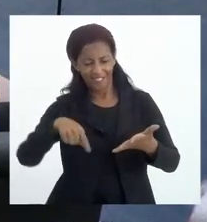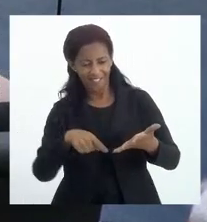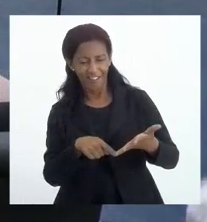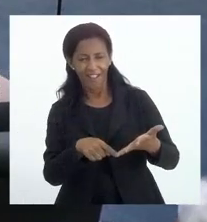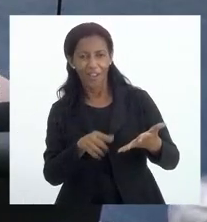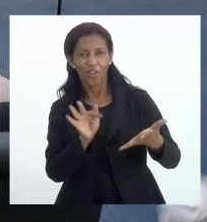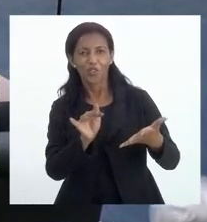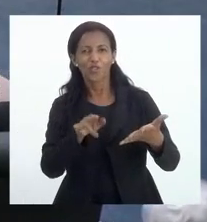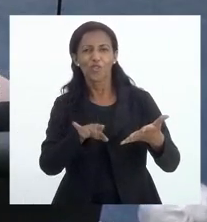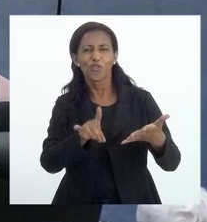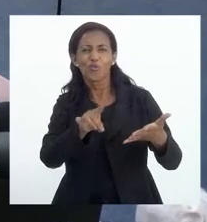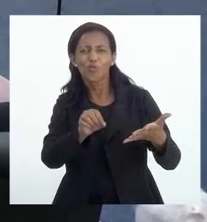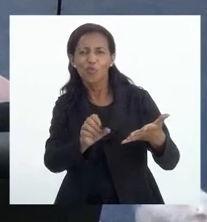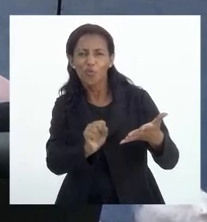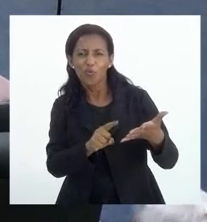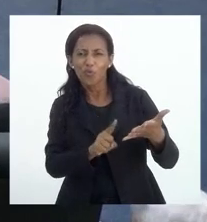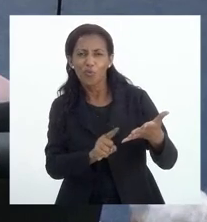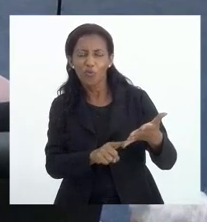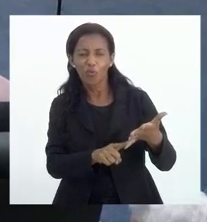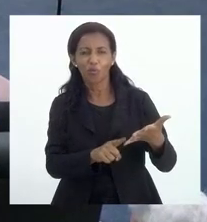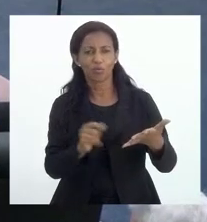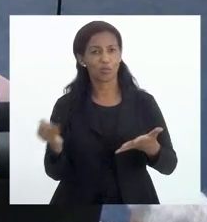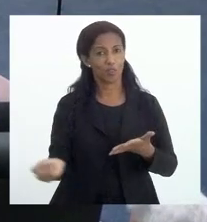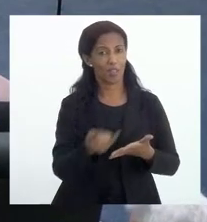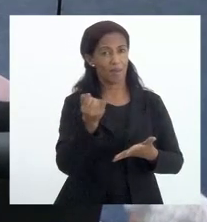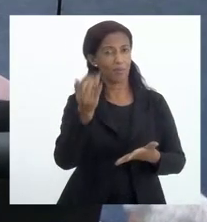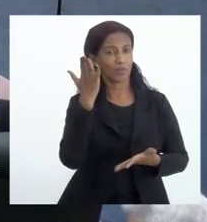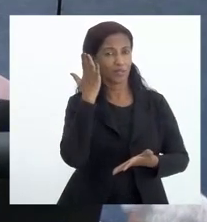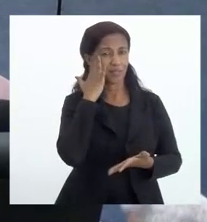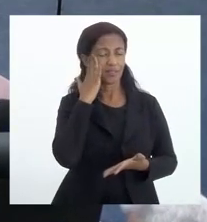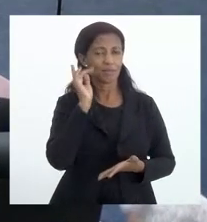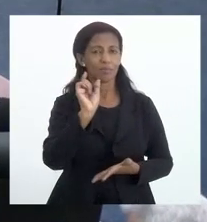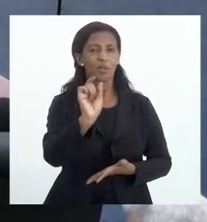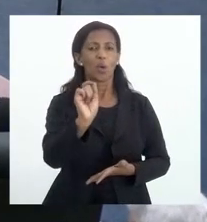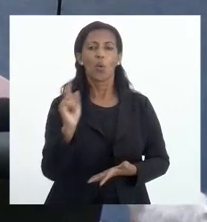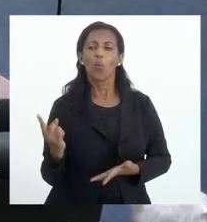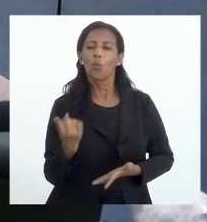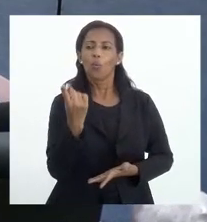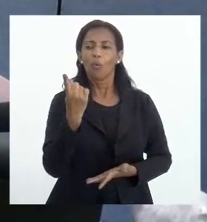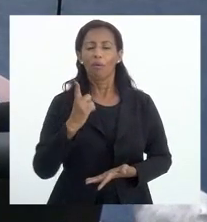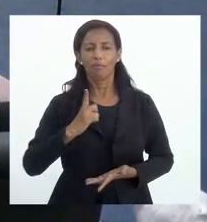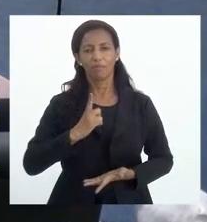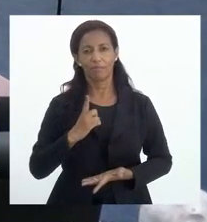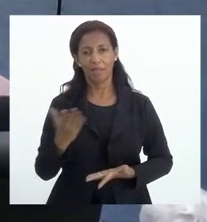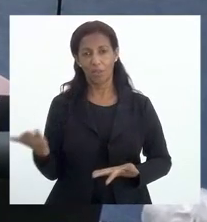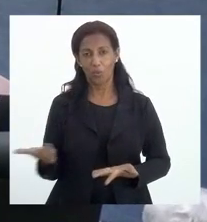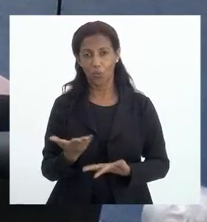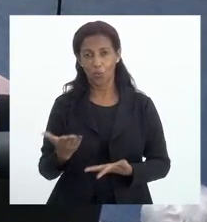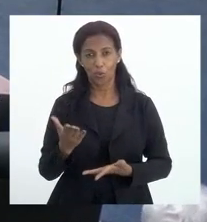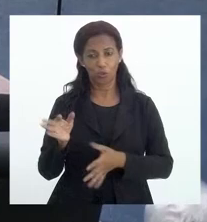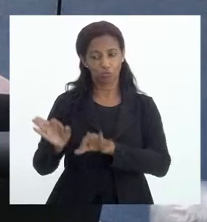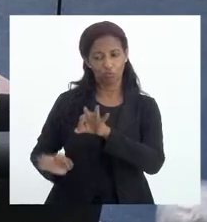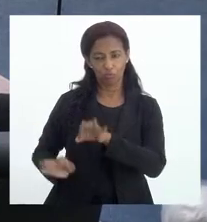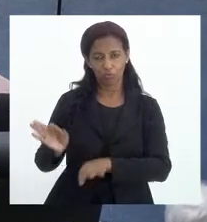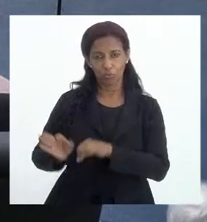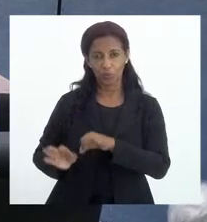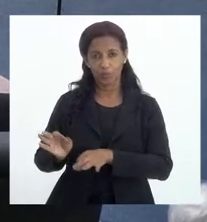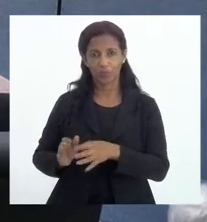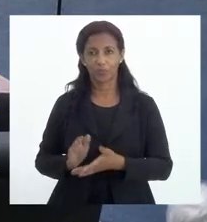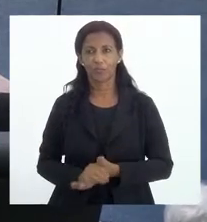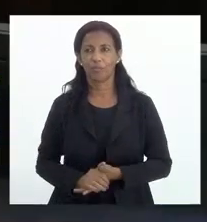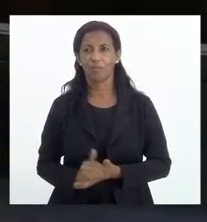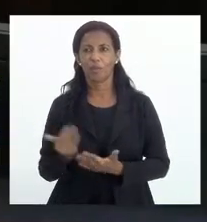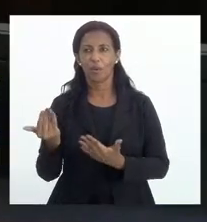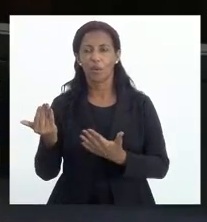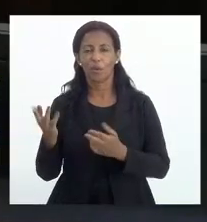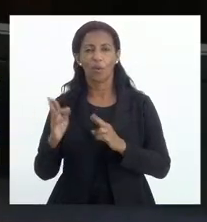fundos, é importante salientar o seguinte, o único que a gente tem hoje é a fundamentação jurídica, os relativos